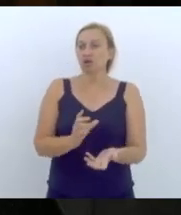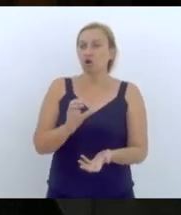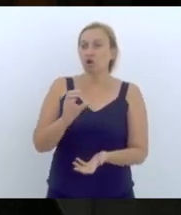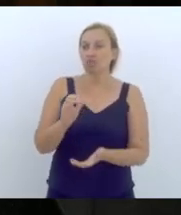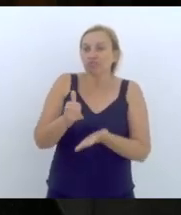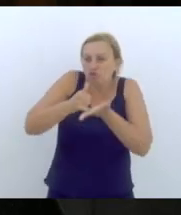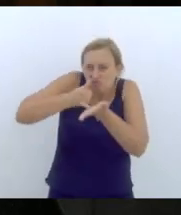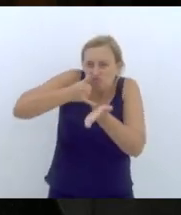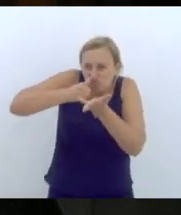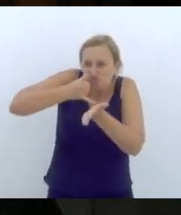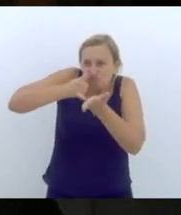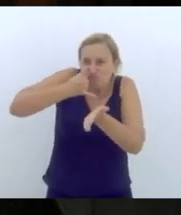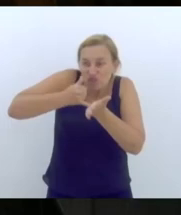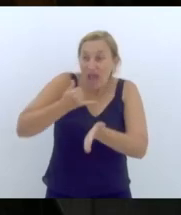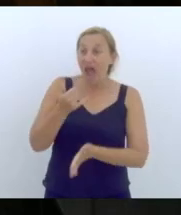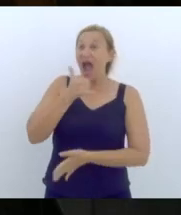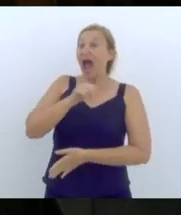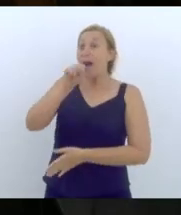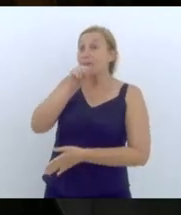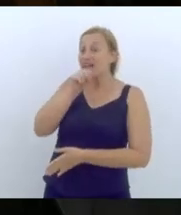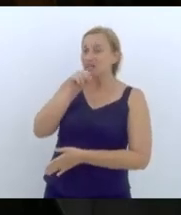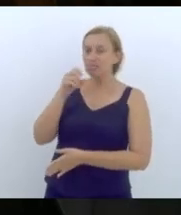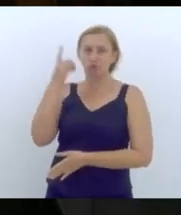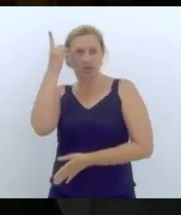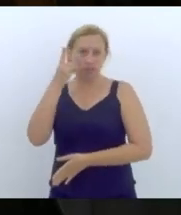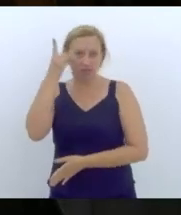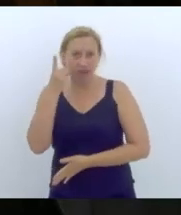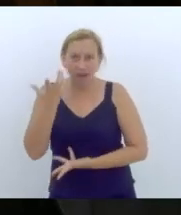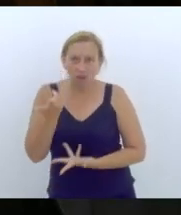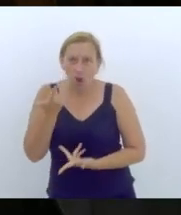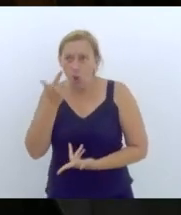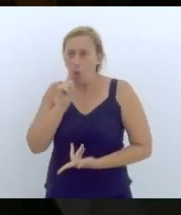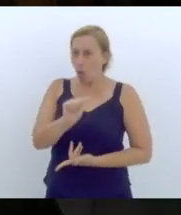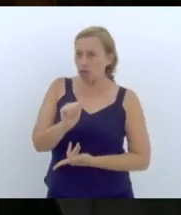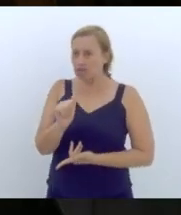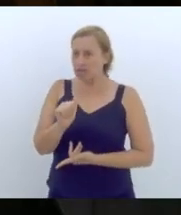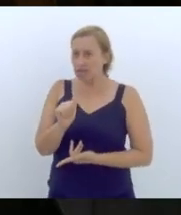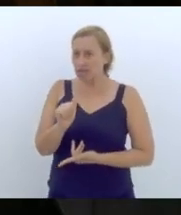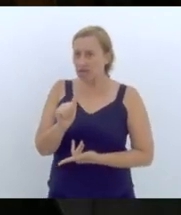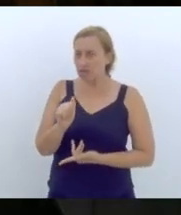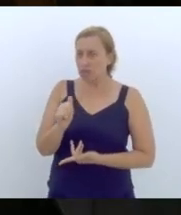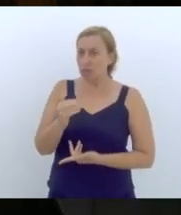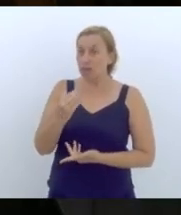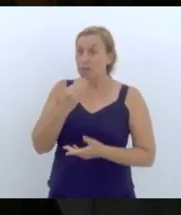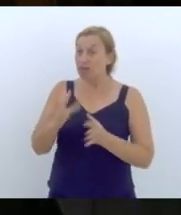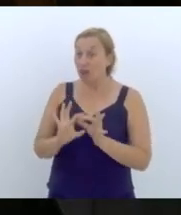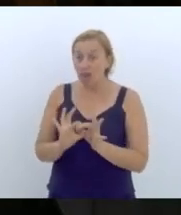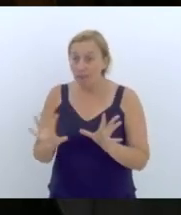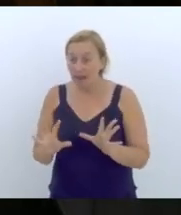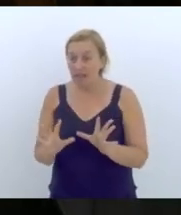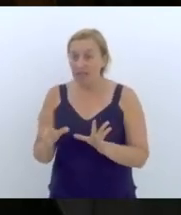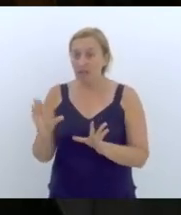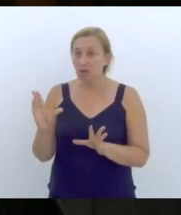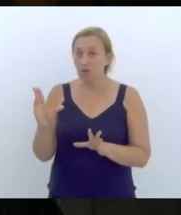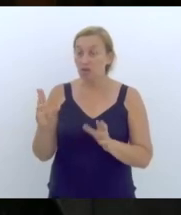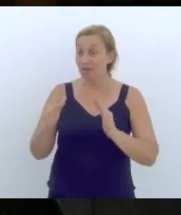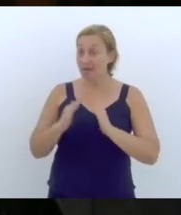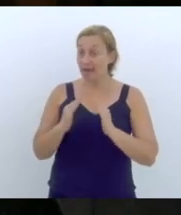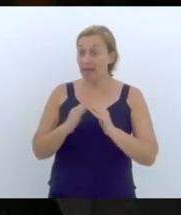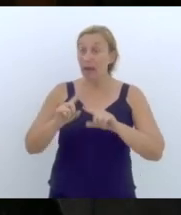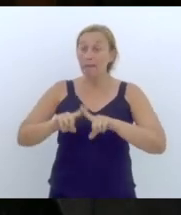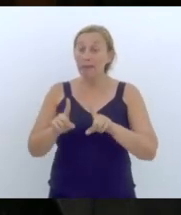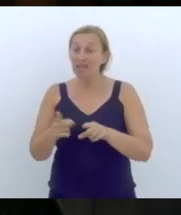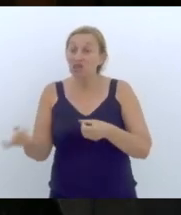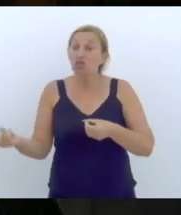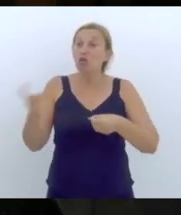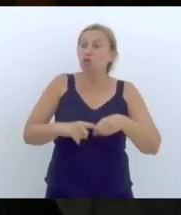cocaína. A mãe do deputado conseguiu uma medida protetiva. E mesmo assim, ele voltou a